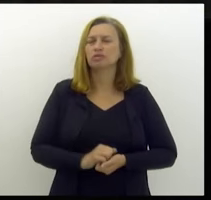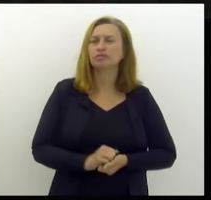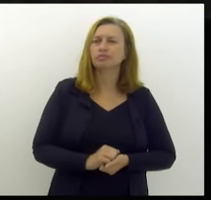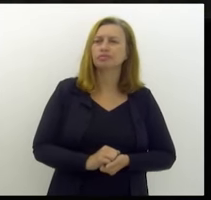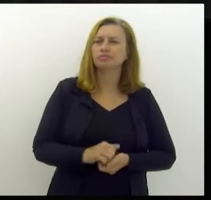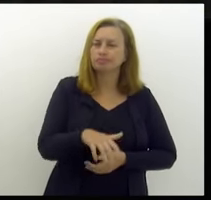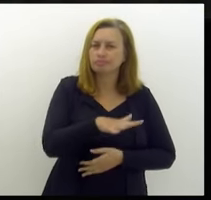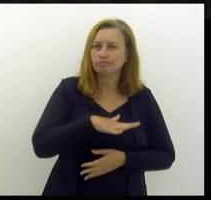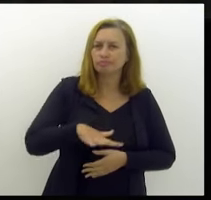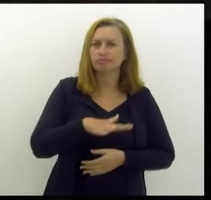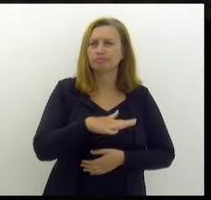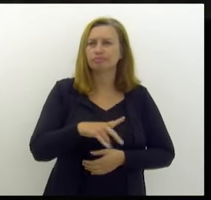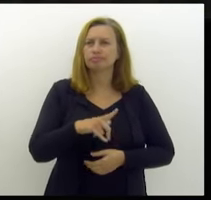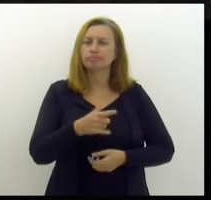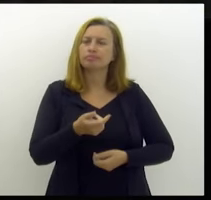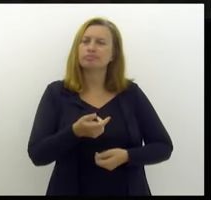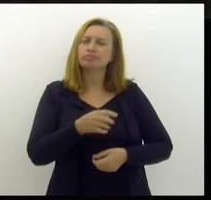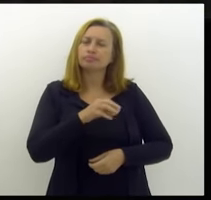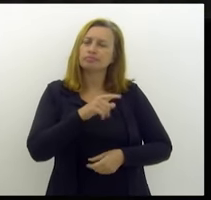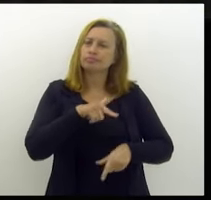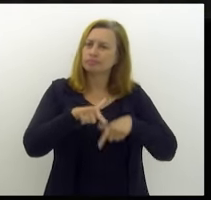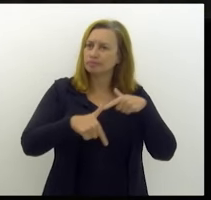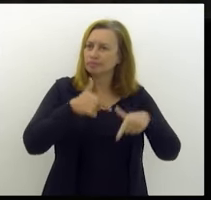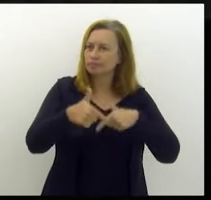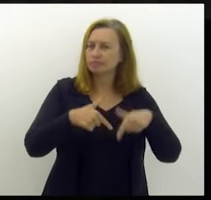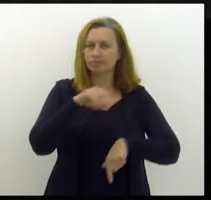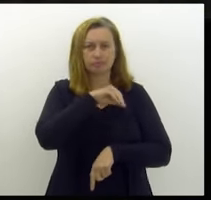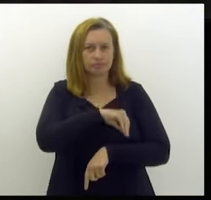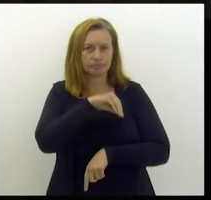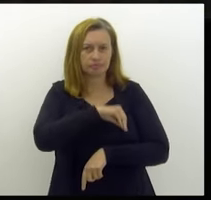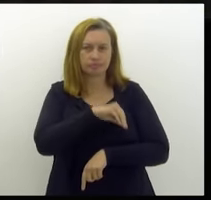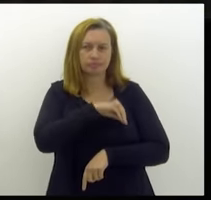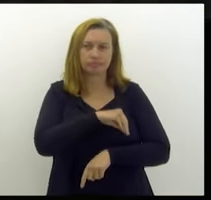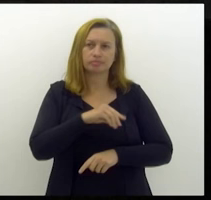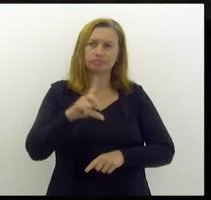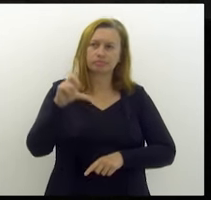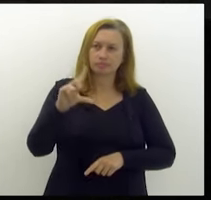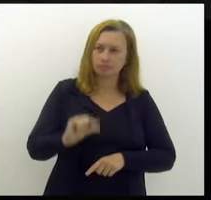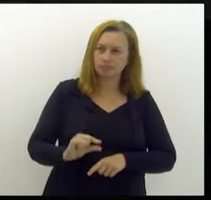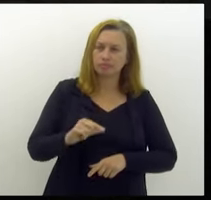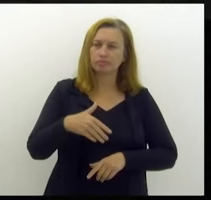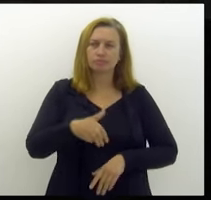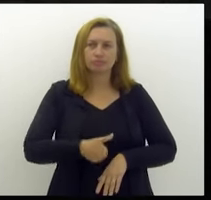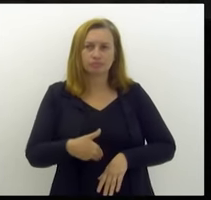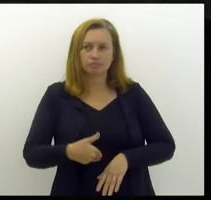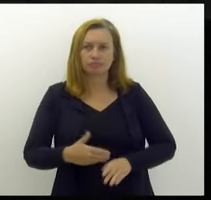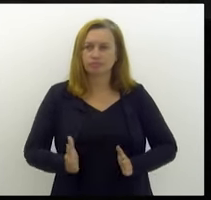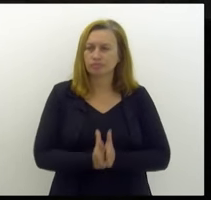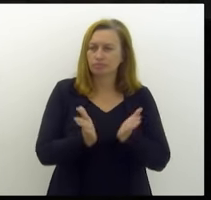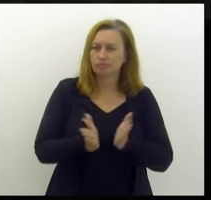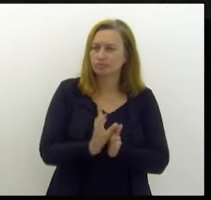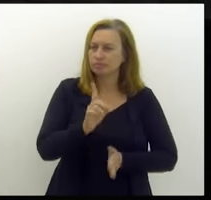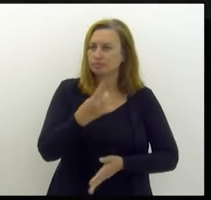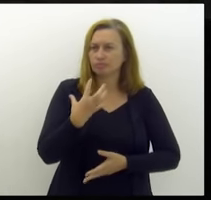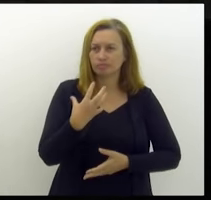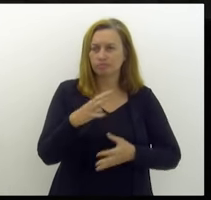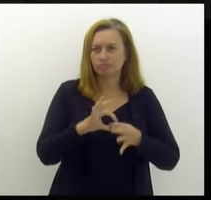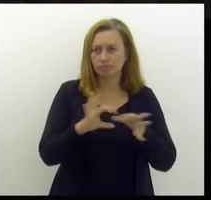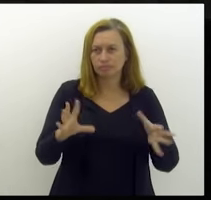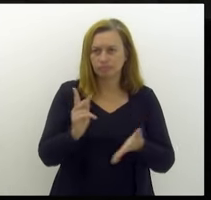emprego e renda e contribuem com a diminuição da fome da pobreza nós não podemos permitir que isso